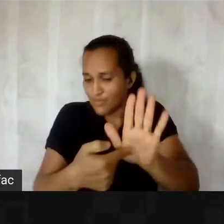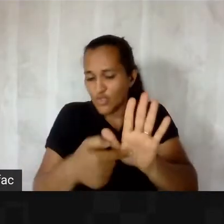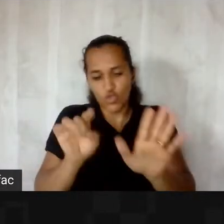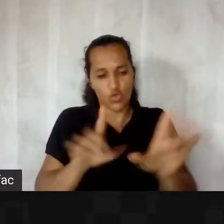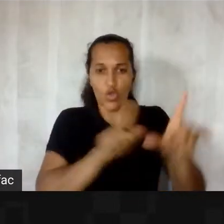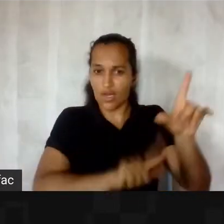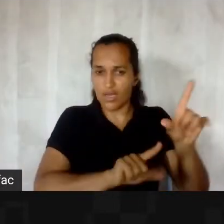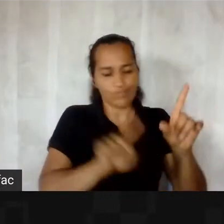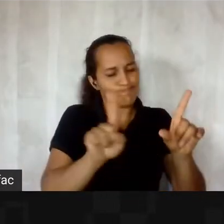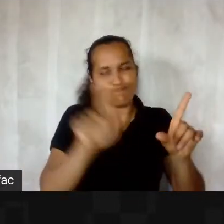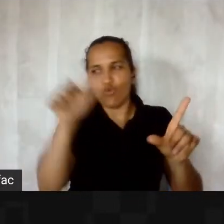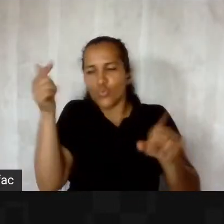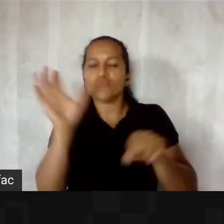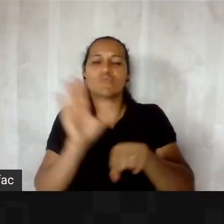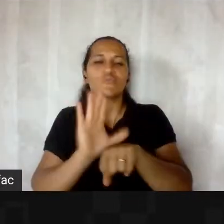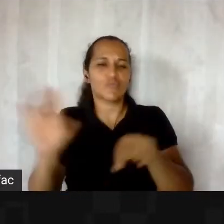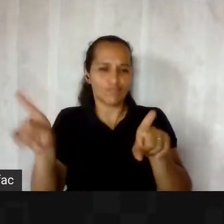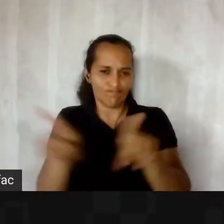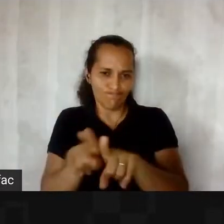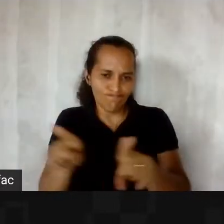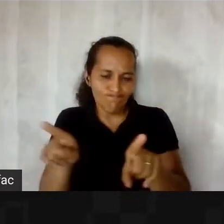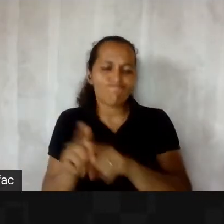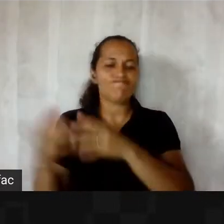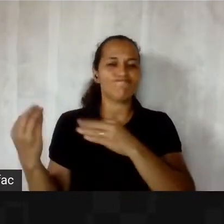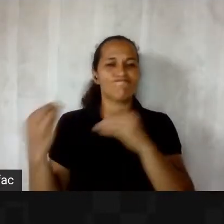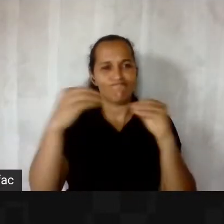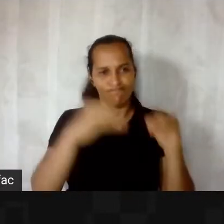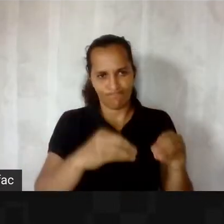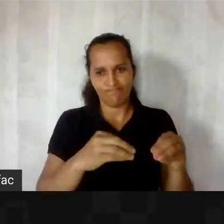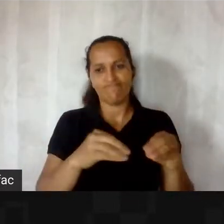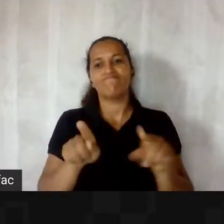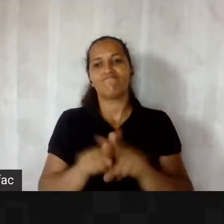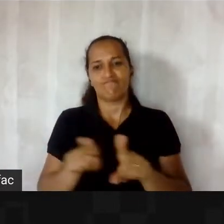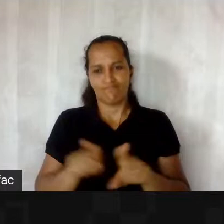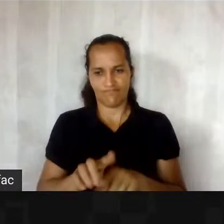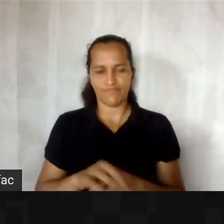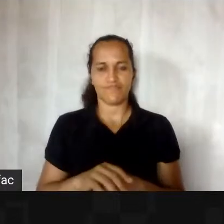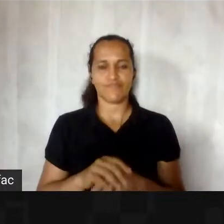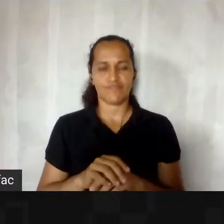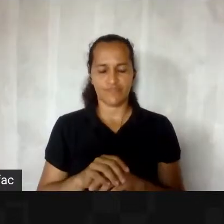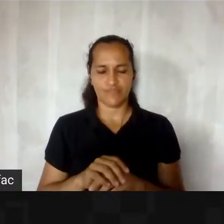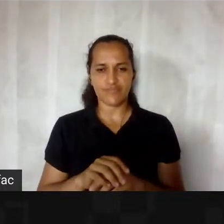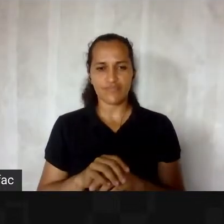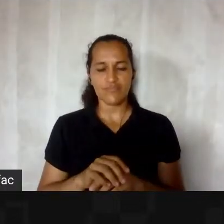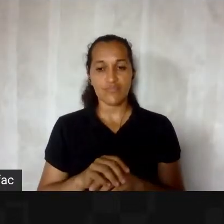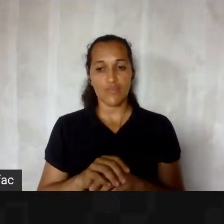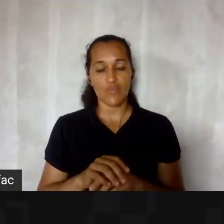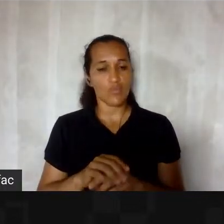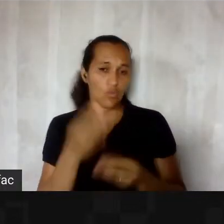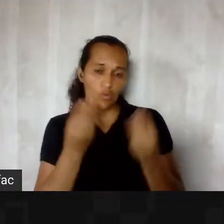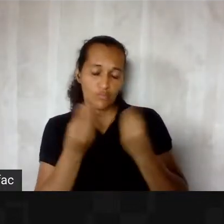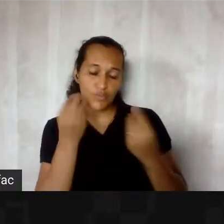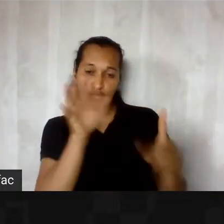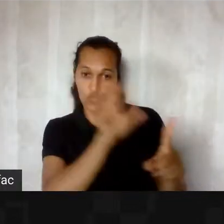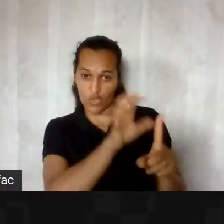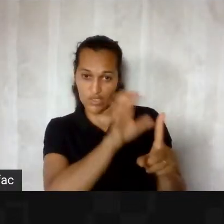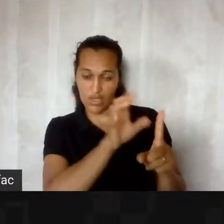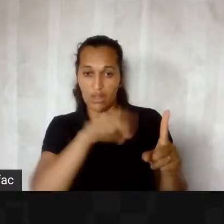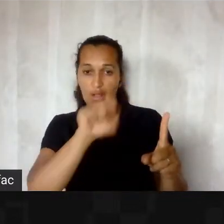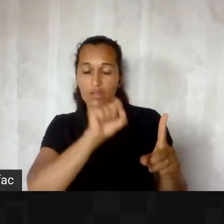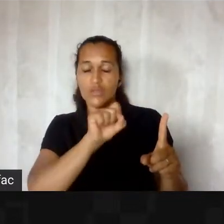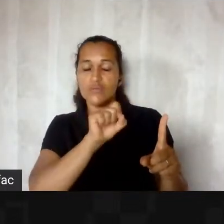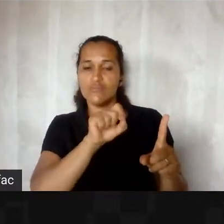como de outros cursos que a gente recebia também para publicar. e também talvez tenha influenciado na